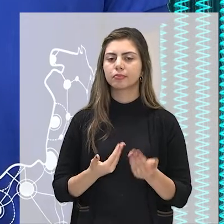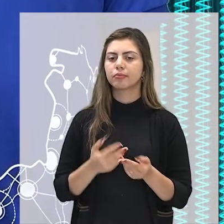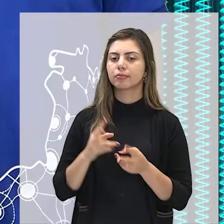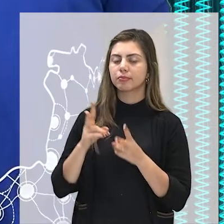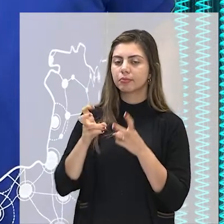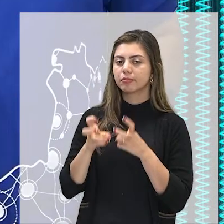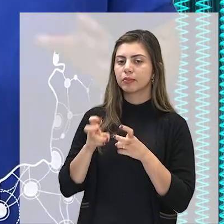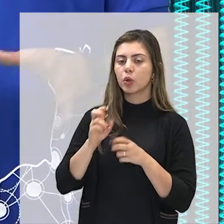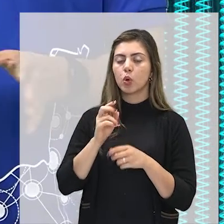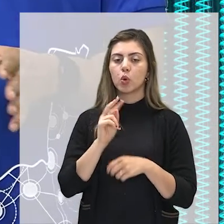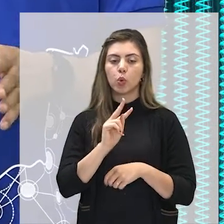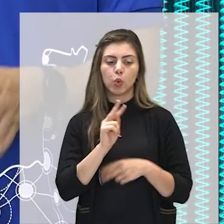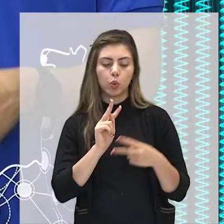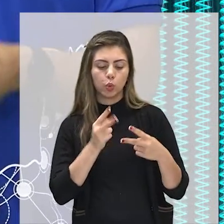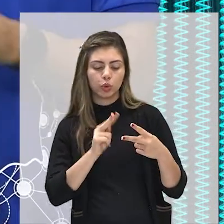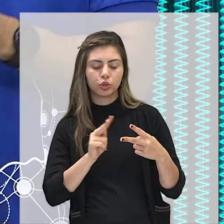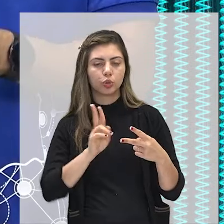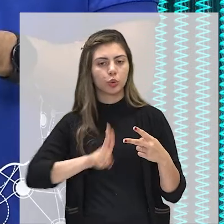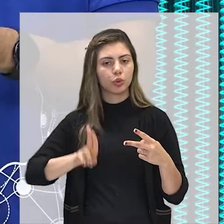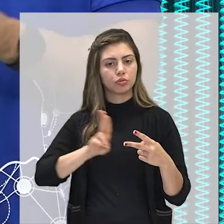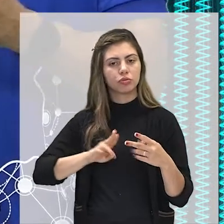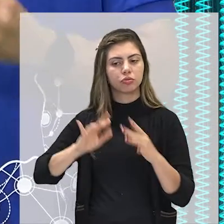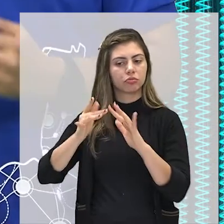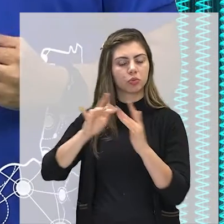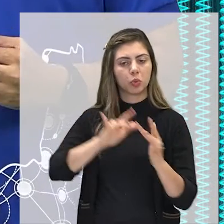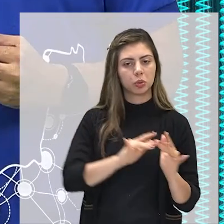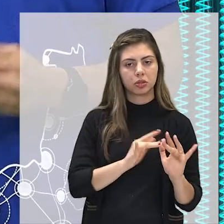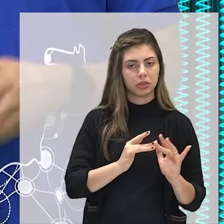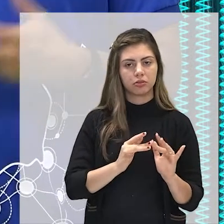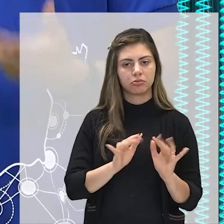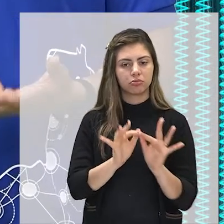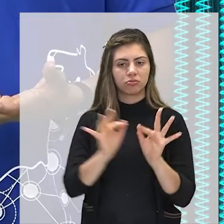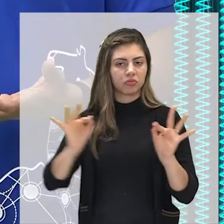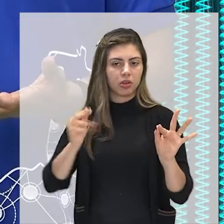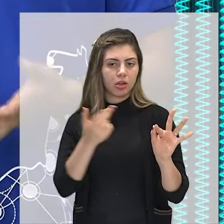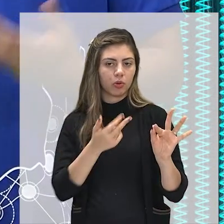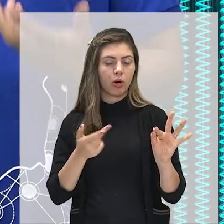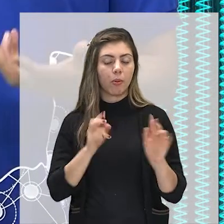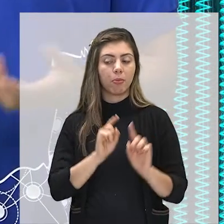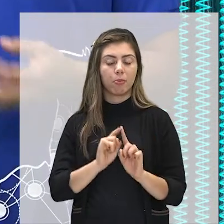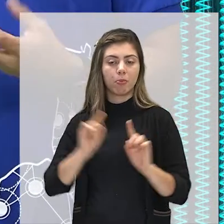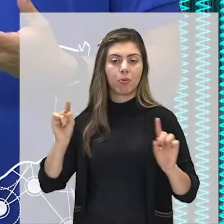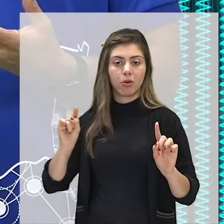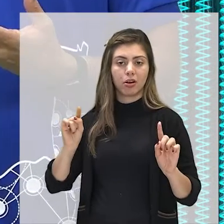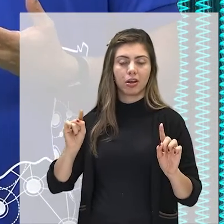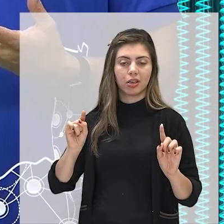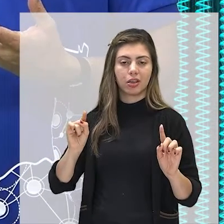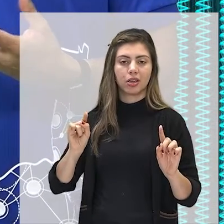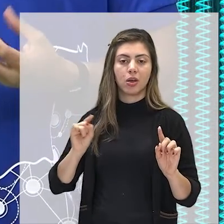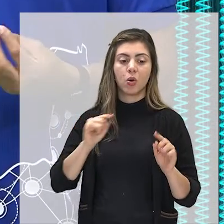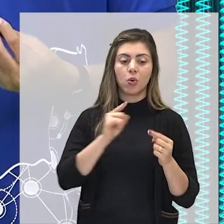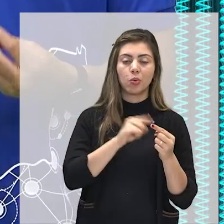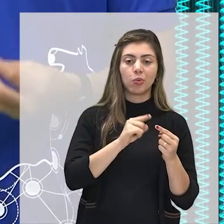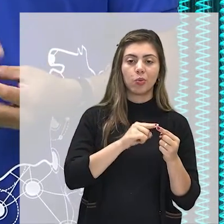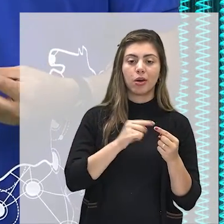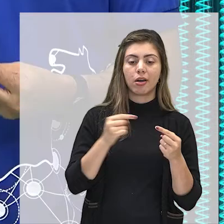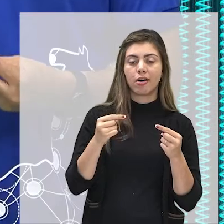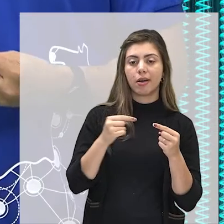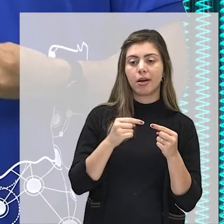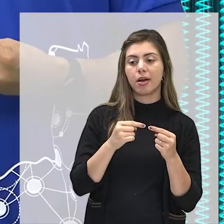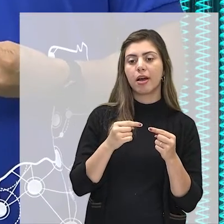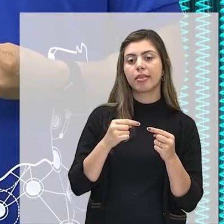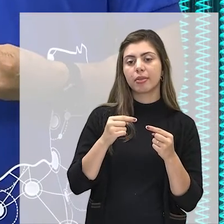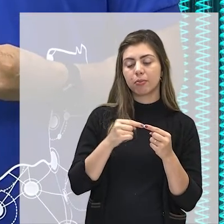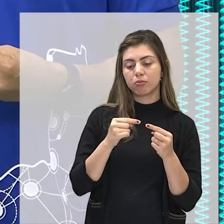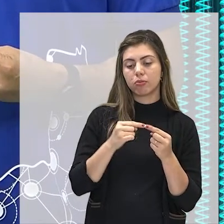dois são utilizados nas mesmas situações, o can e could? A diferença é que um, além de ser passado, ele vai passar